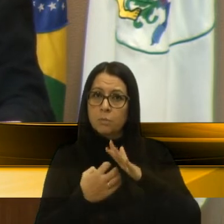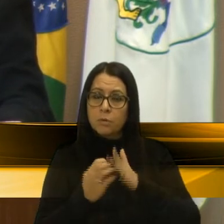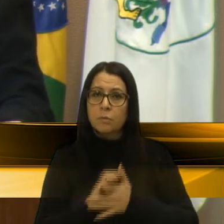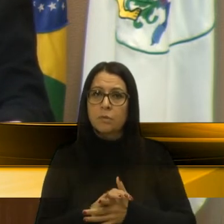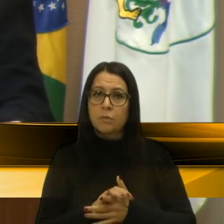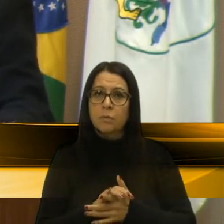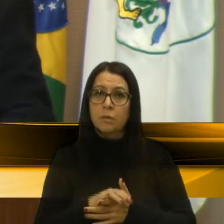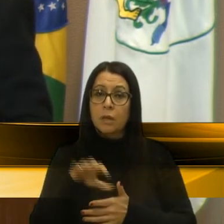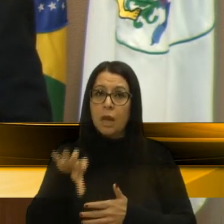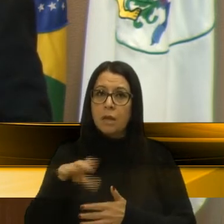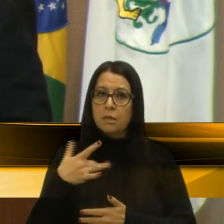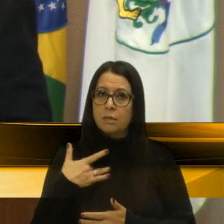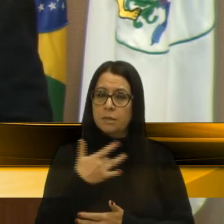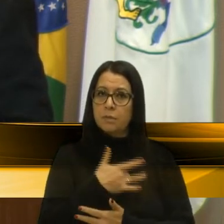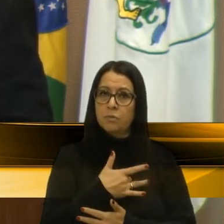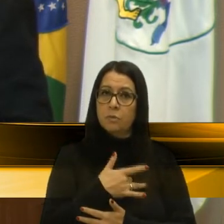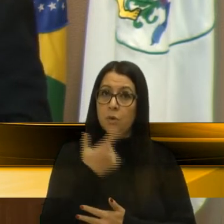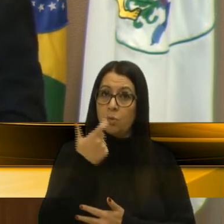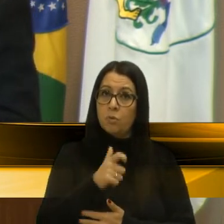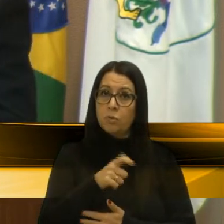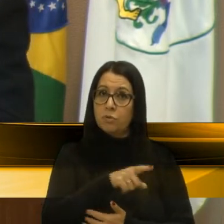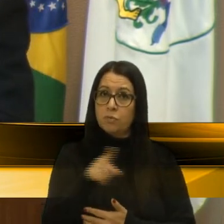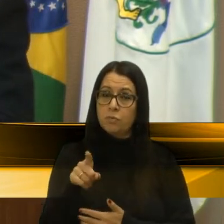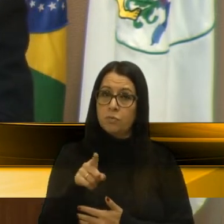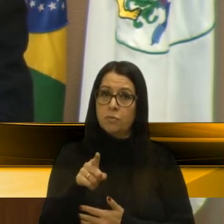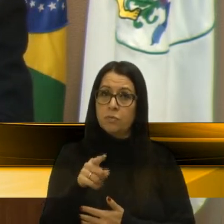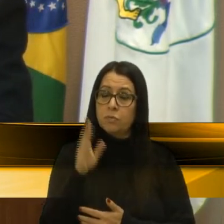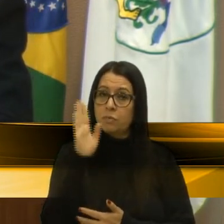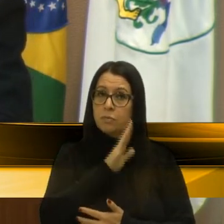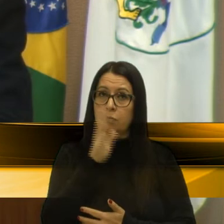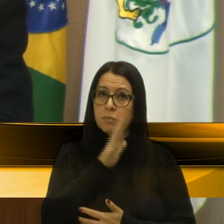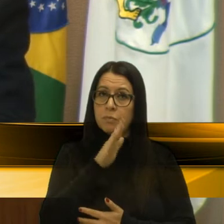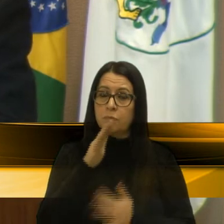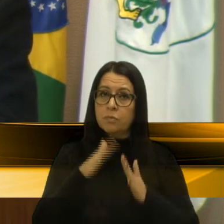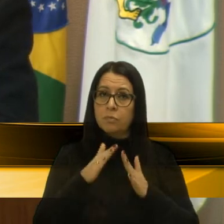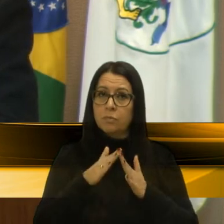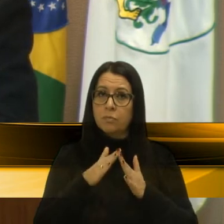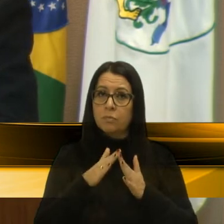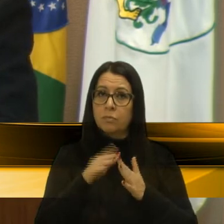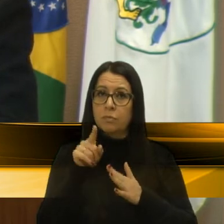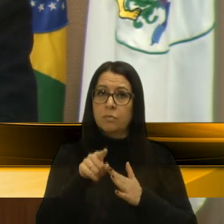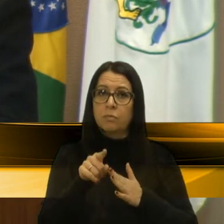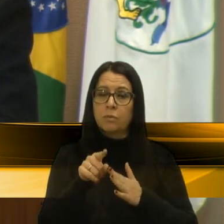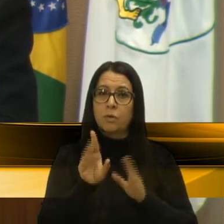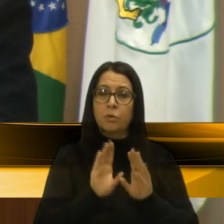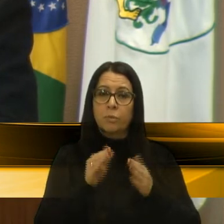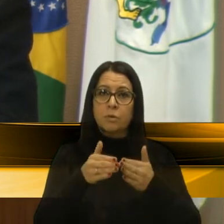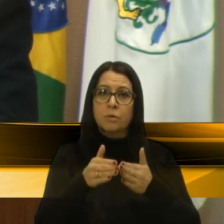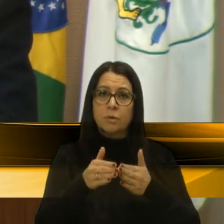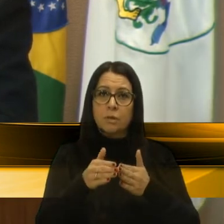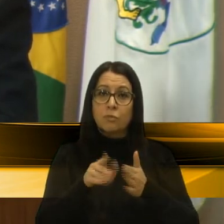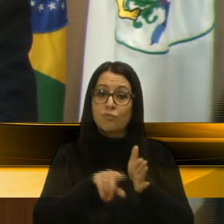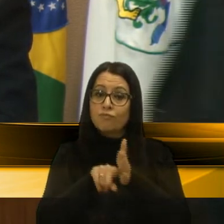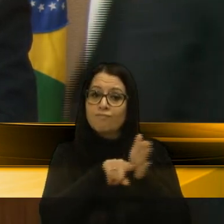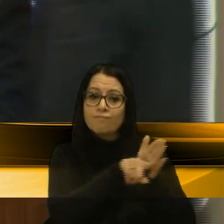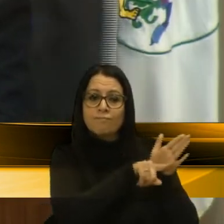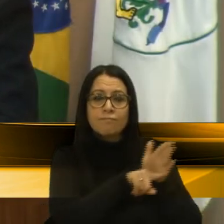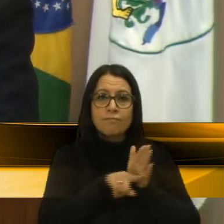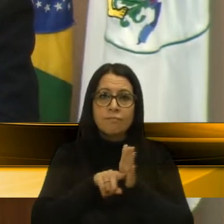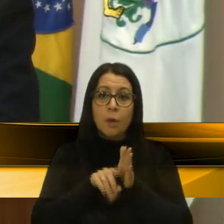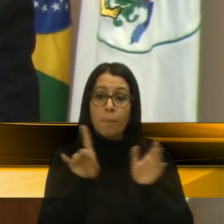importância disso. Obrigado, vereador. Vereador Felipe, se for rápido, tudo bem, ok. E concluo, então, senhor presidente,